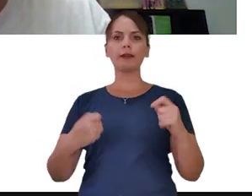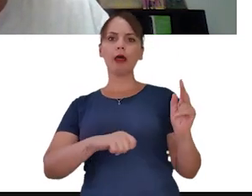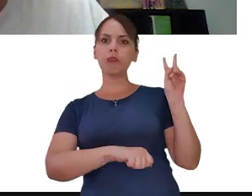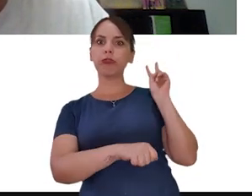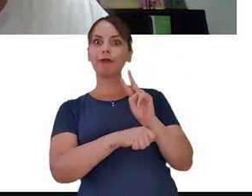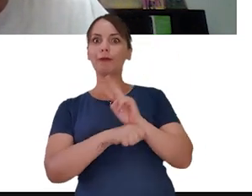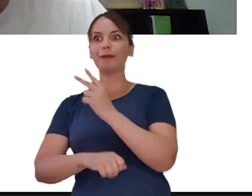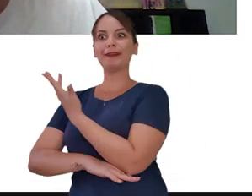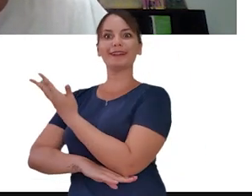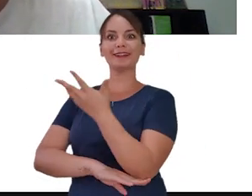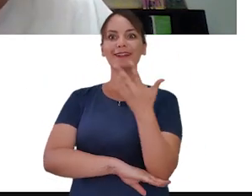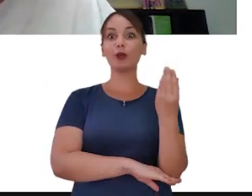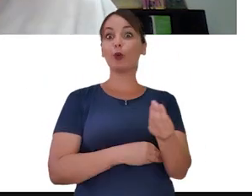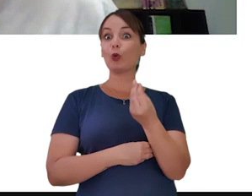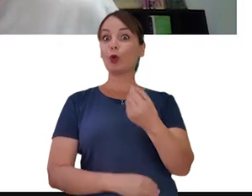guardiãs da natureza?